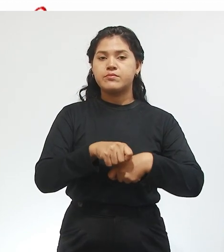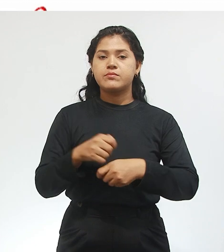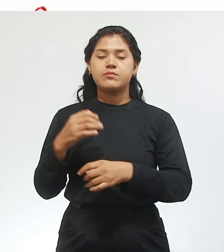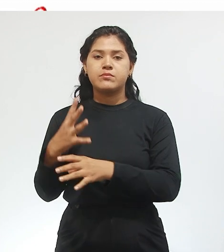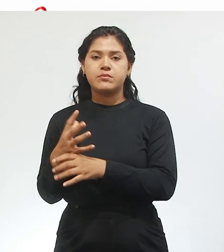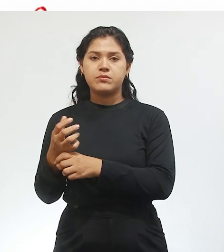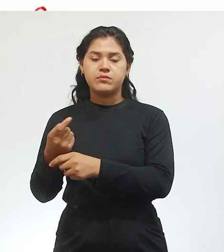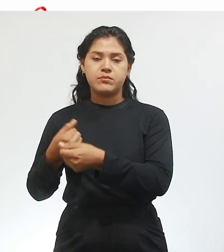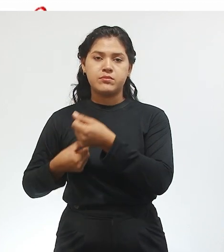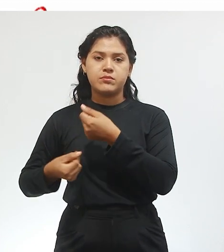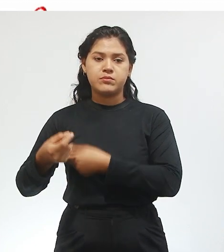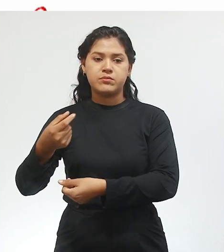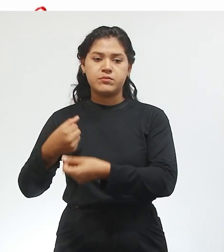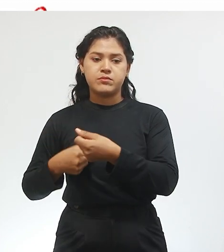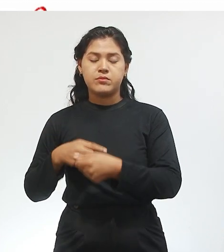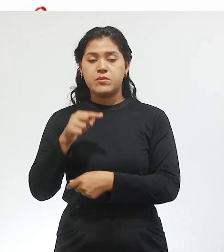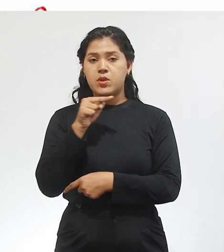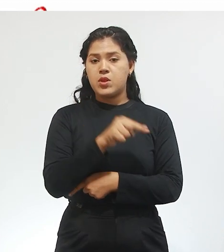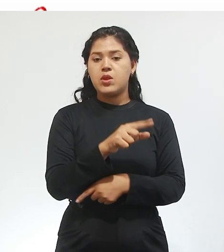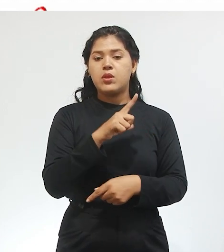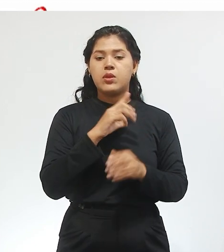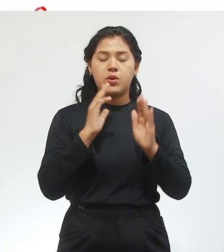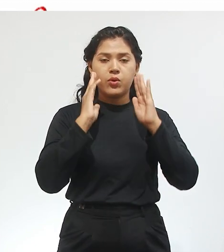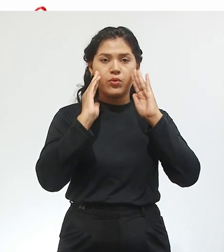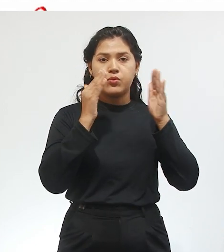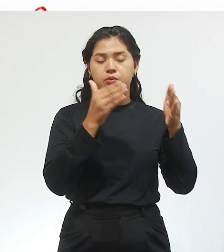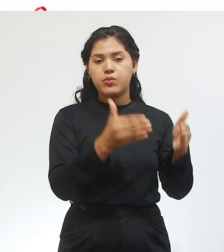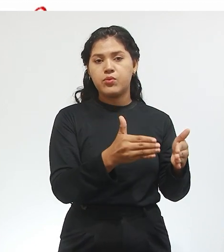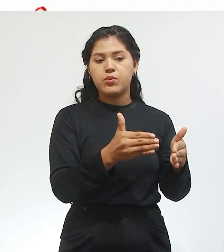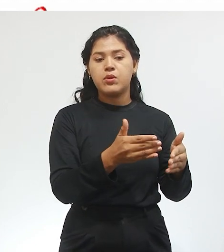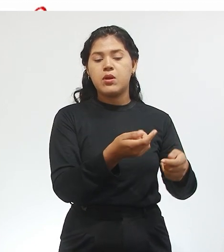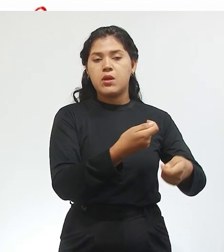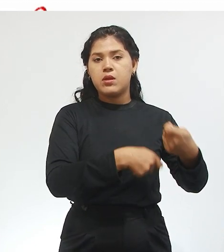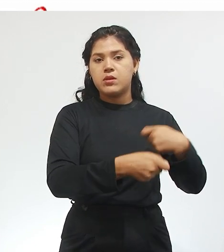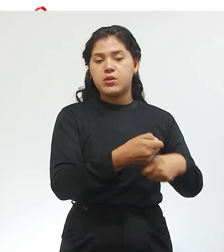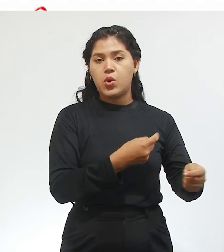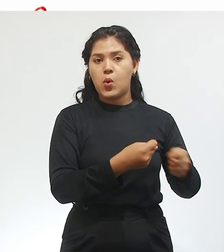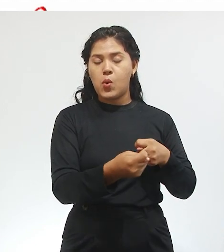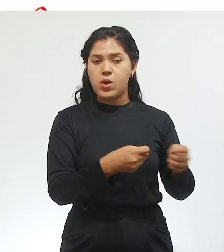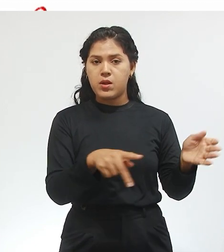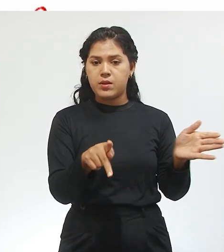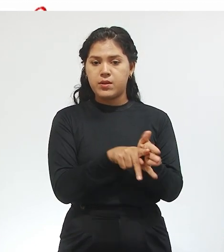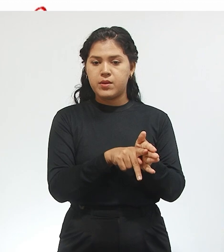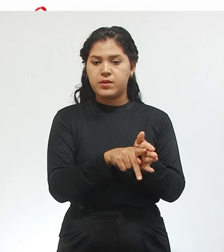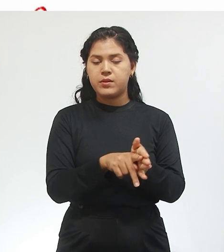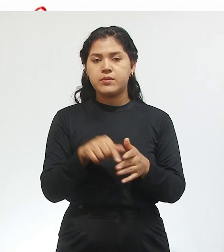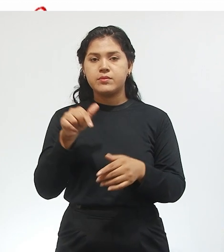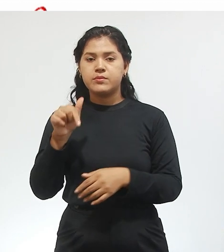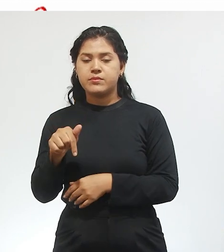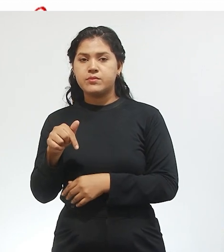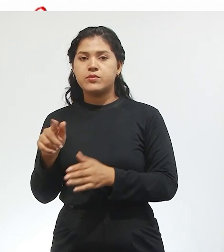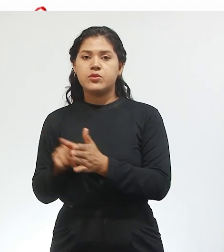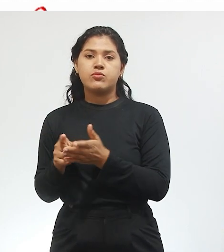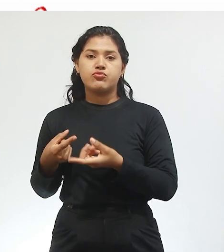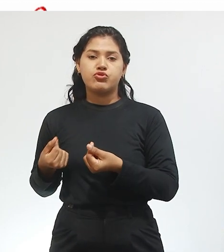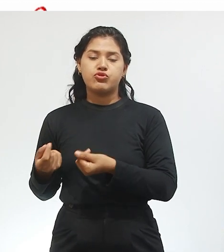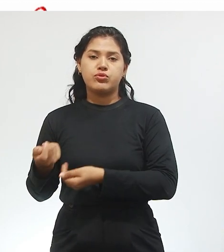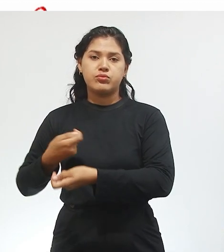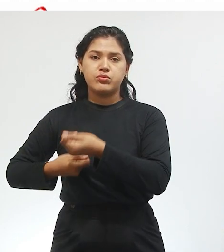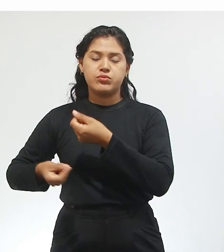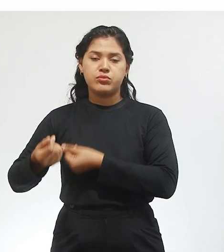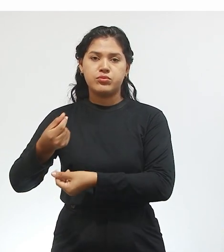econômica. A administrativa visa controlar o patrimônio, a econômica visa apurar o